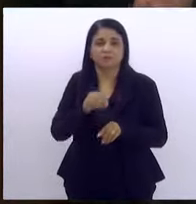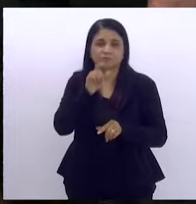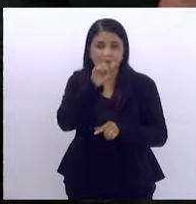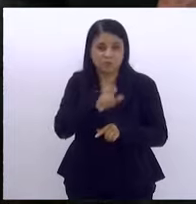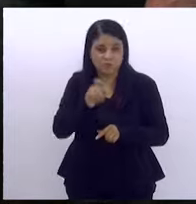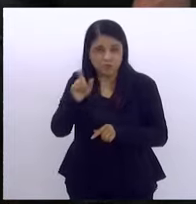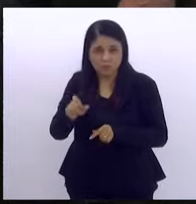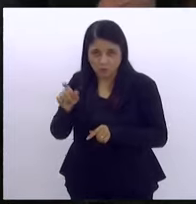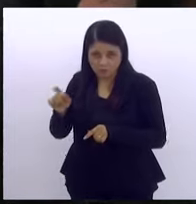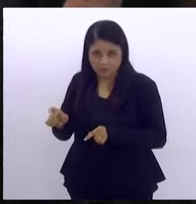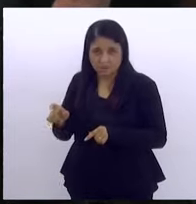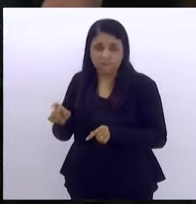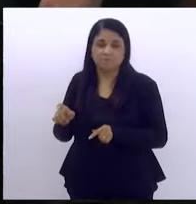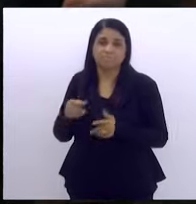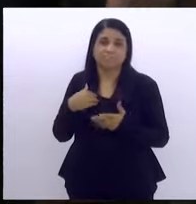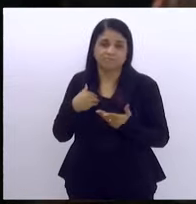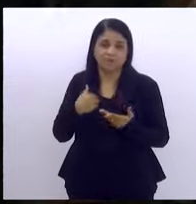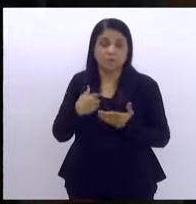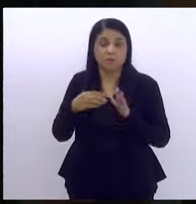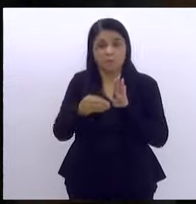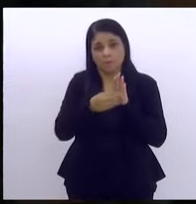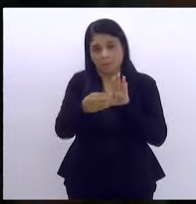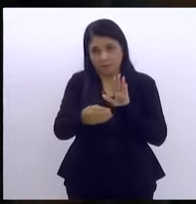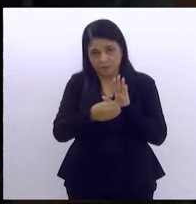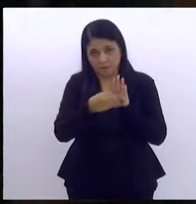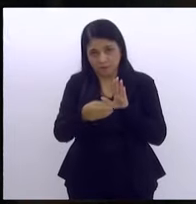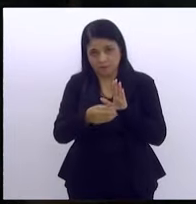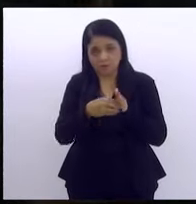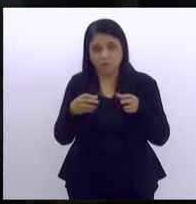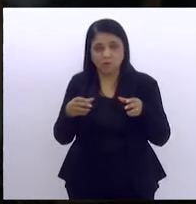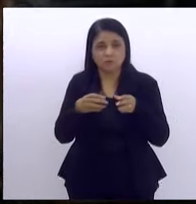cidadãs e cidadãos. Nesse sentido, o parecer da